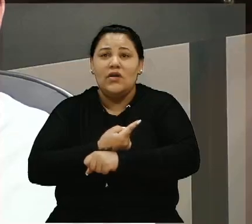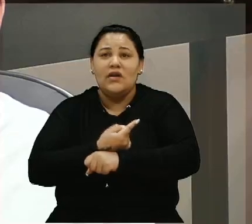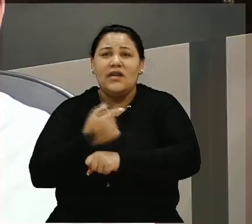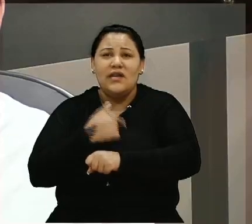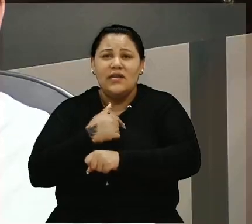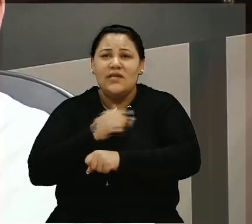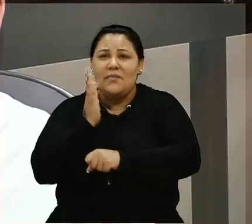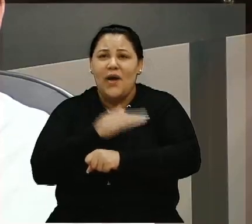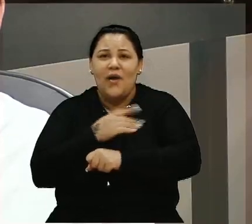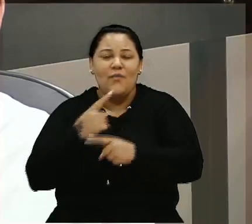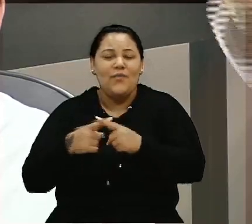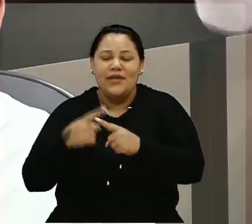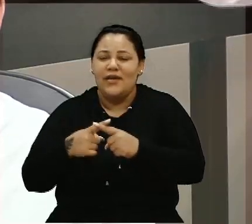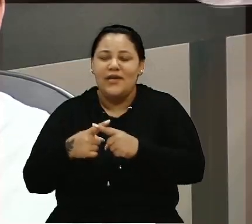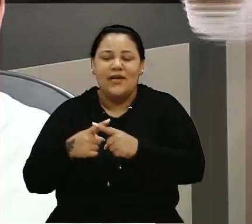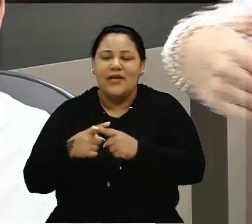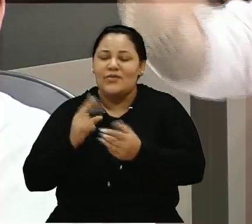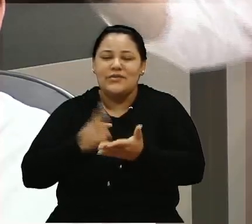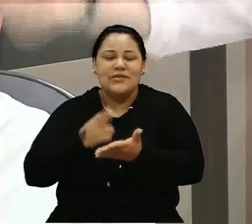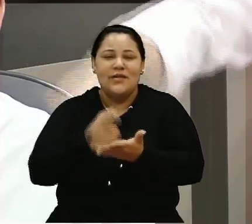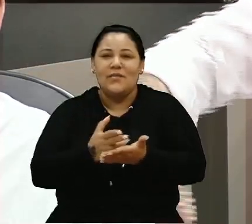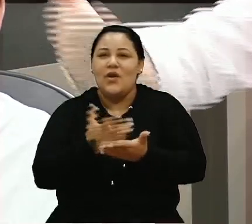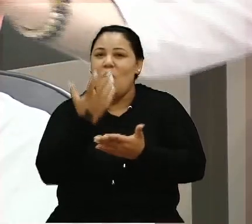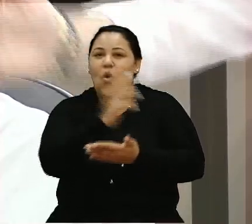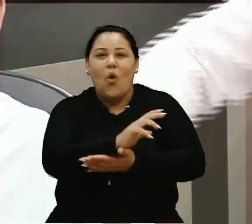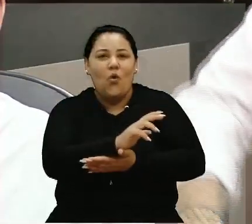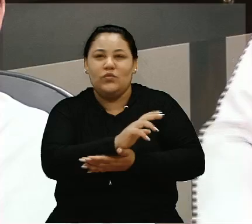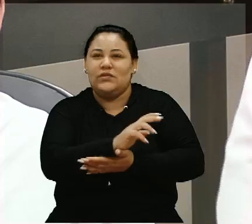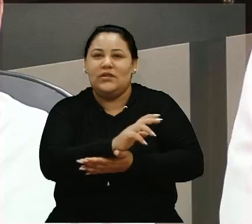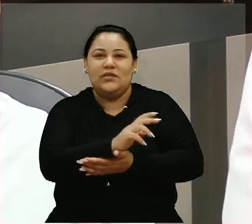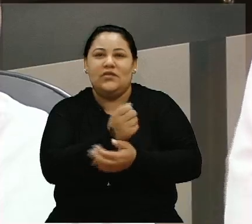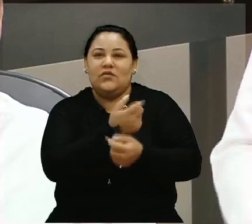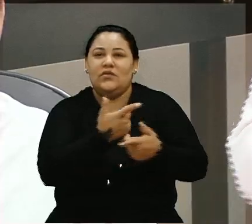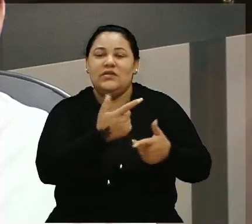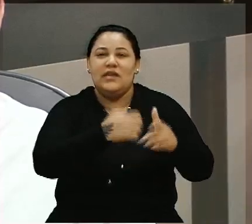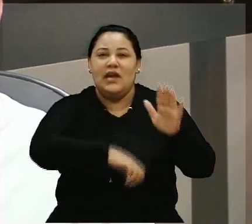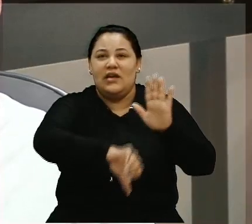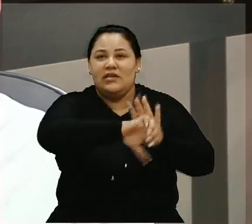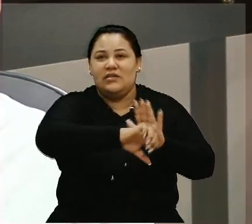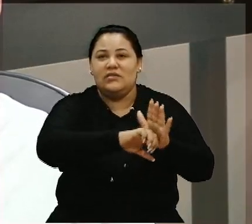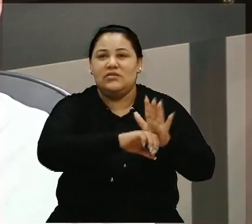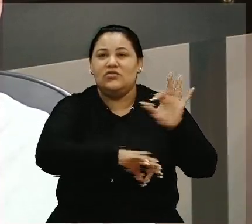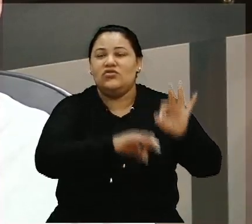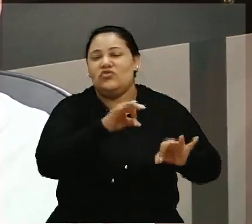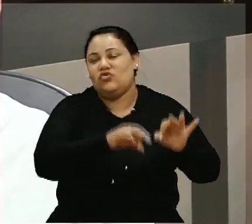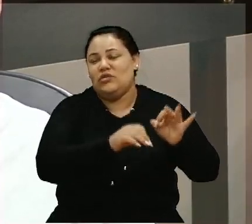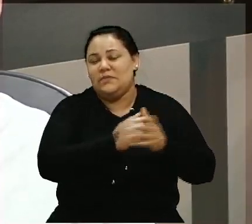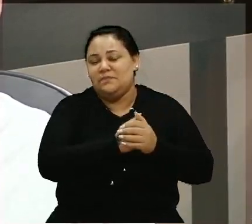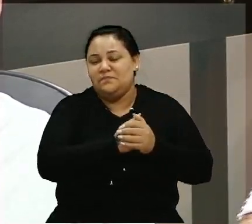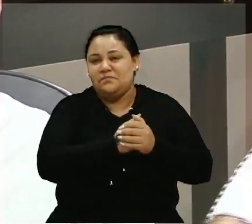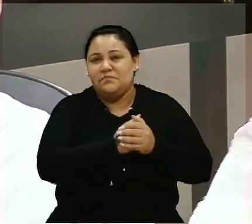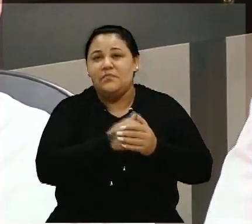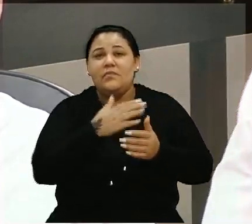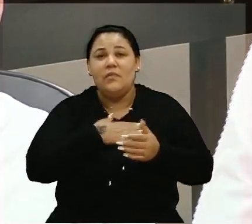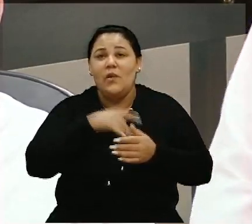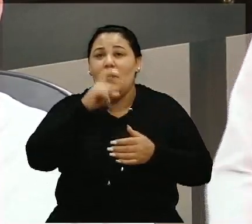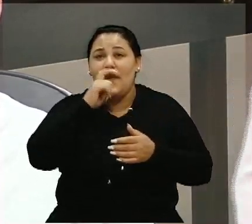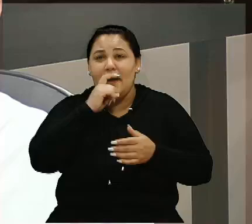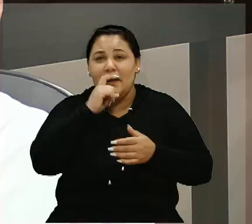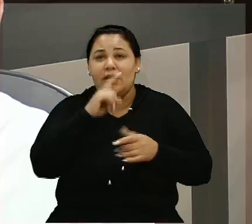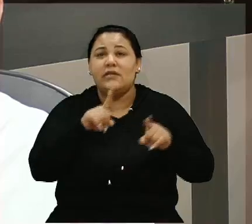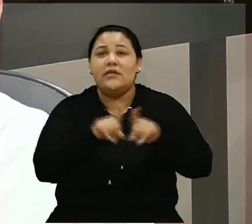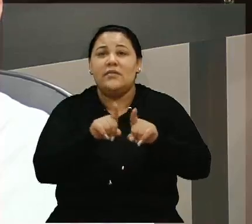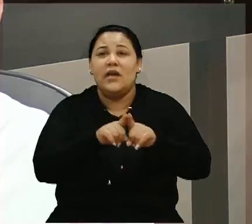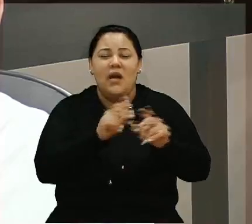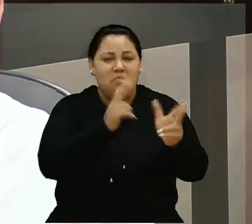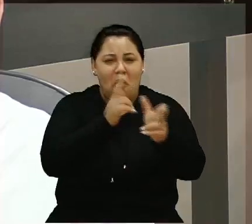porque eu sempre fui contra a injustiça. E naquela época eu não era candidato a nada, nem conhecia a política. Meu pai também reagiu e encheu de tiro